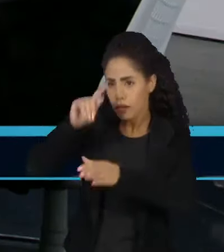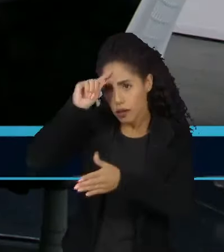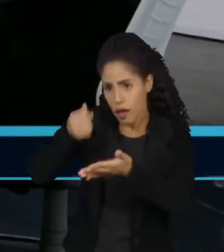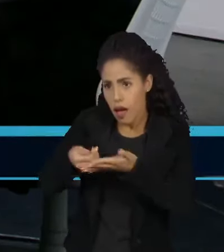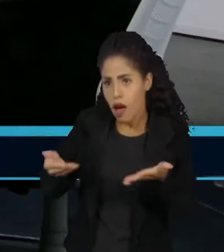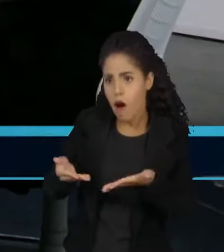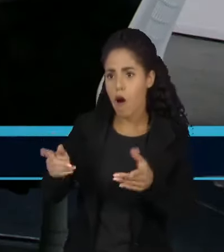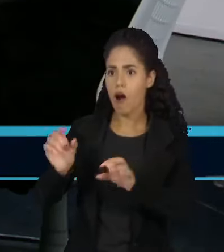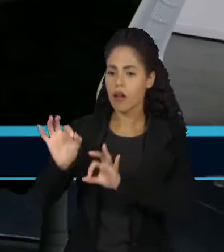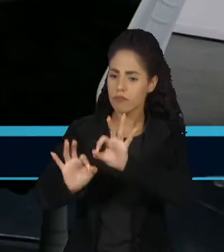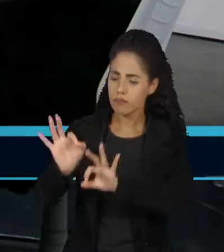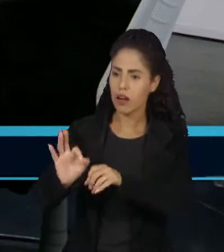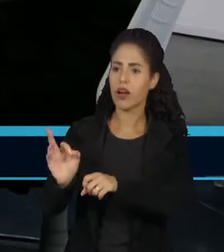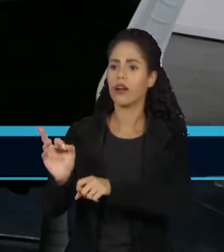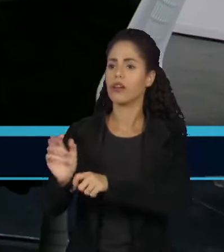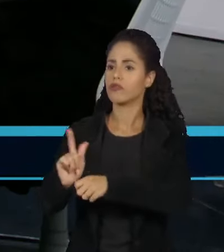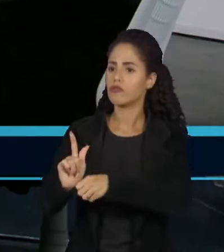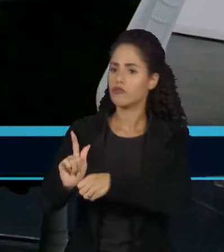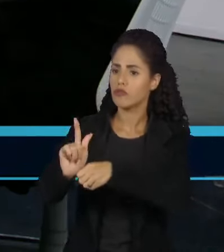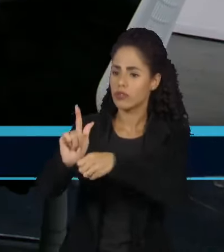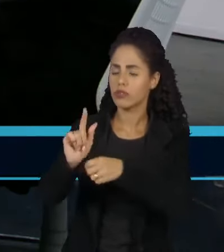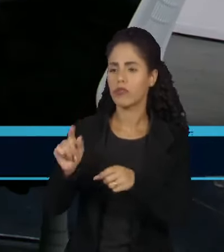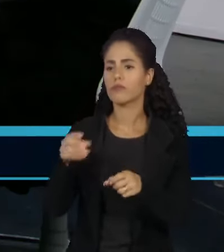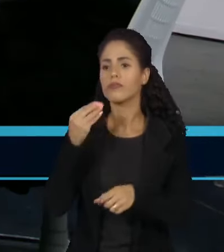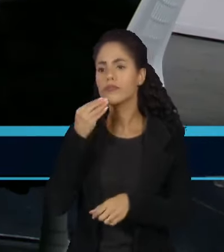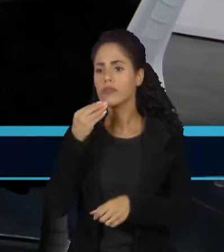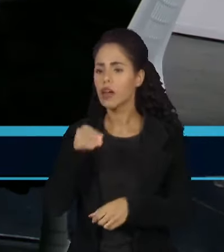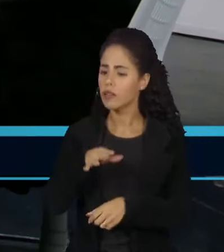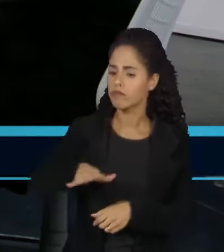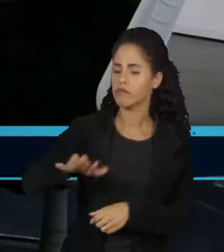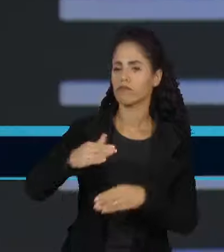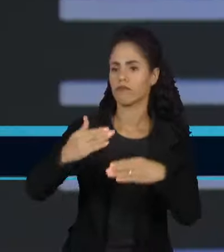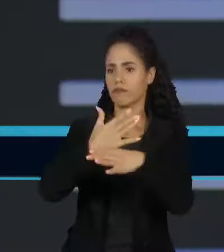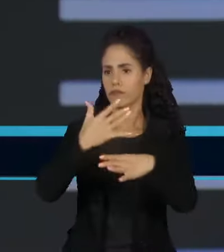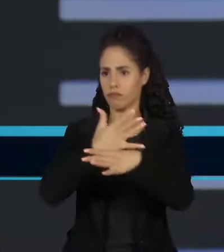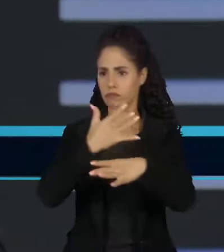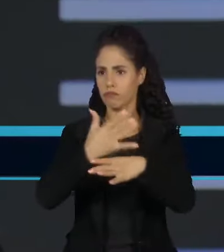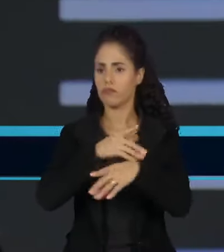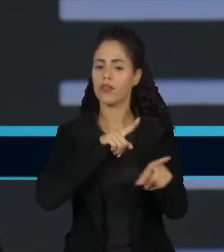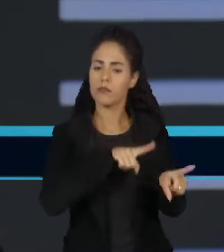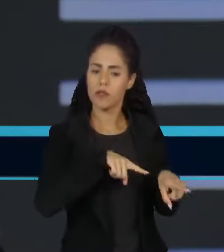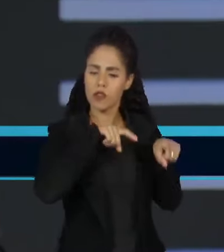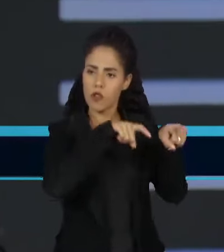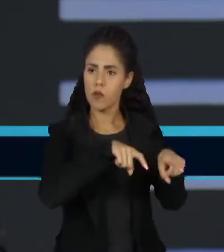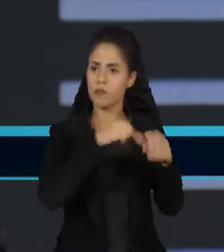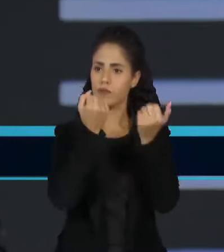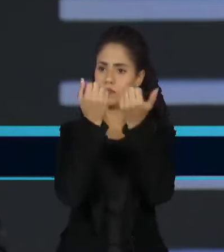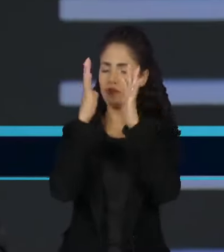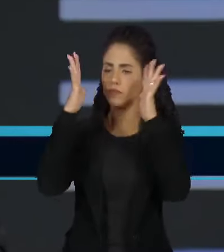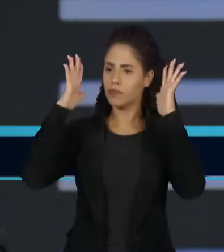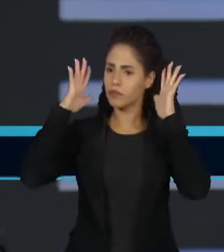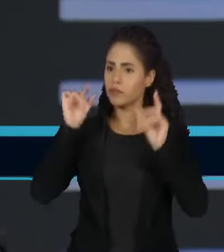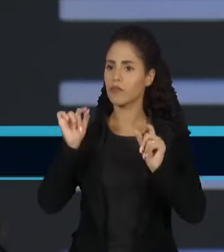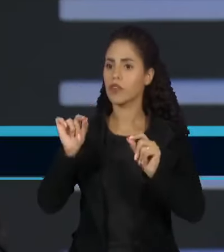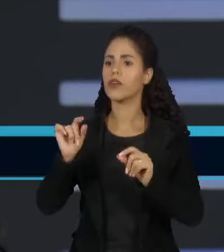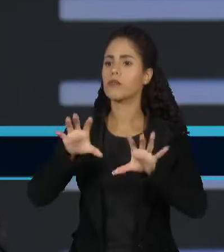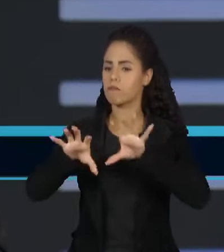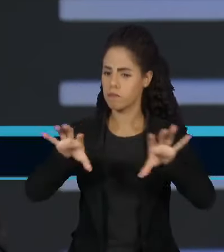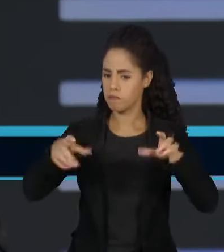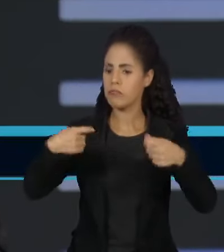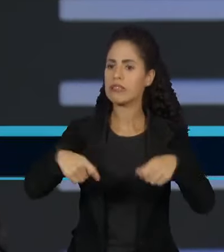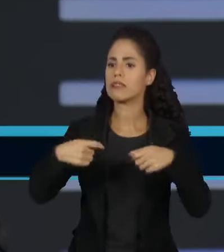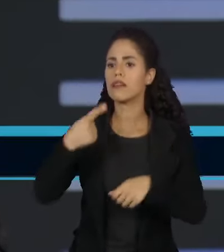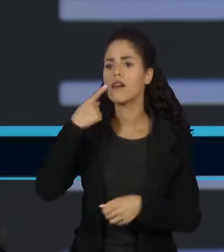vista da gestão do território, território urbano e também o rural e o florestal. Ele tem que impactar a lógica